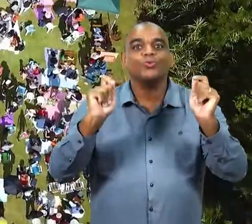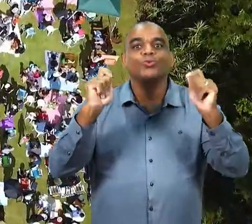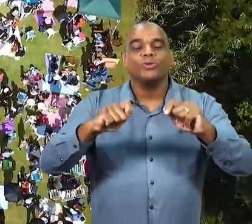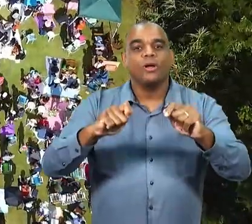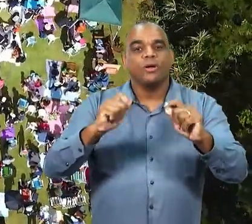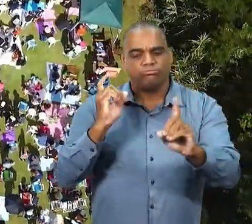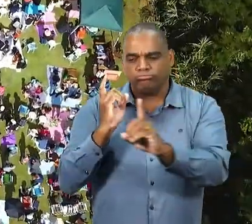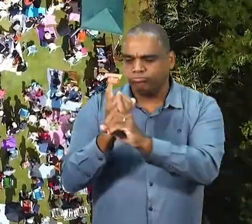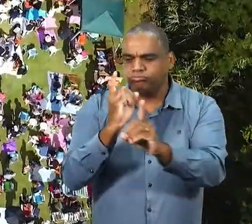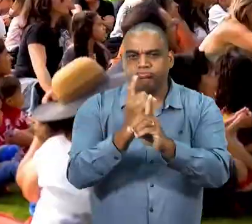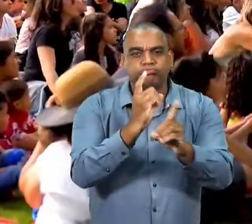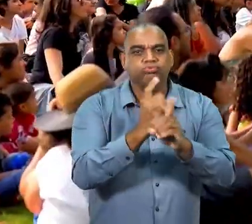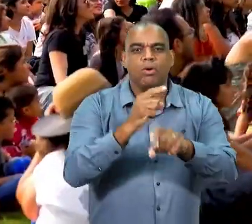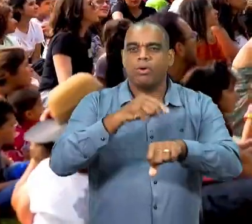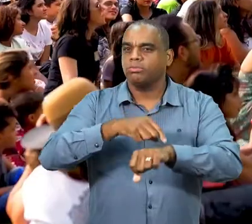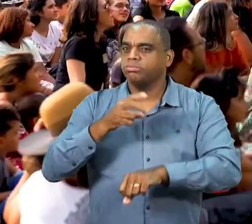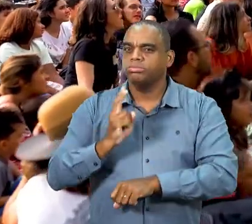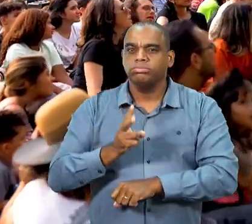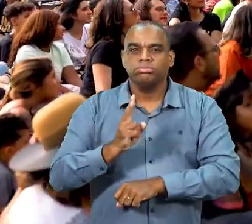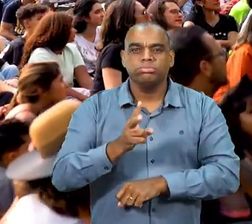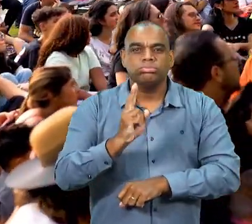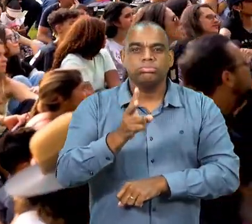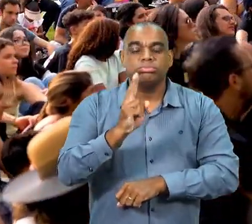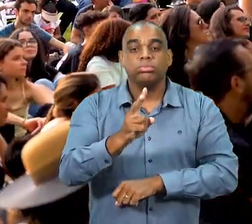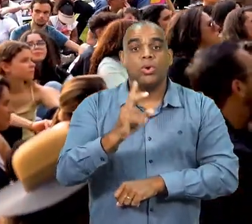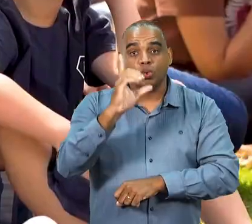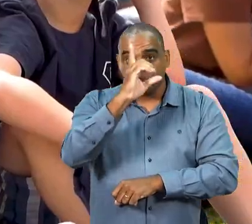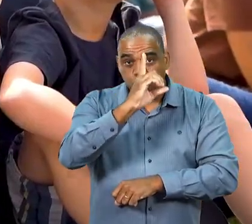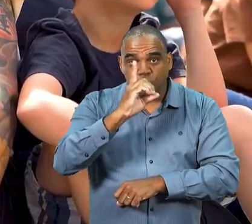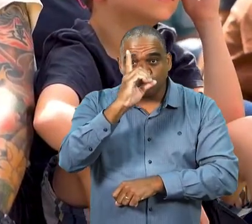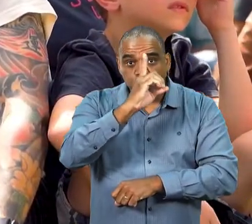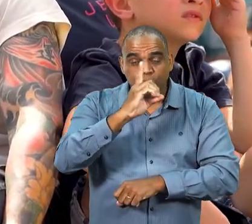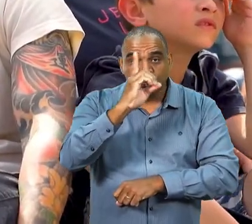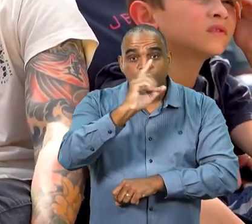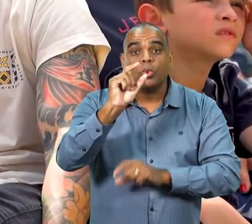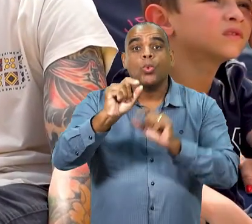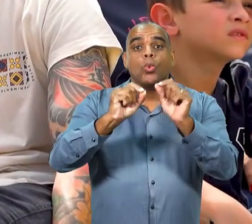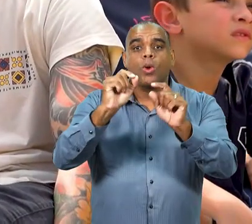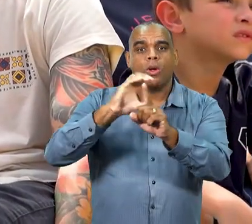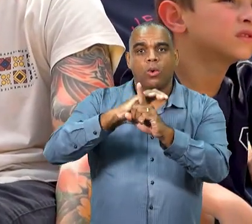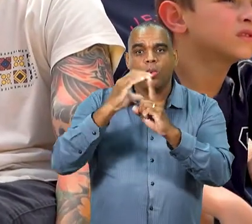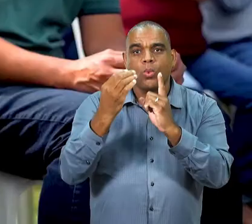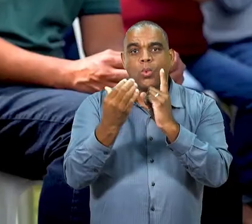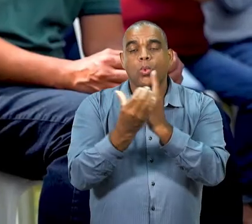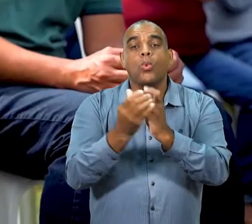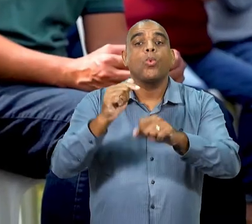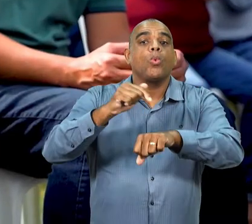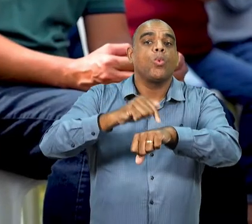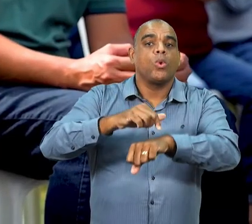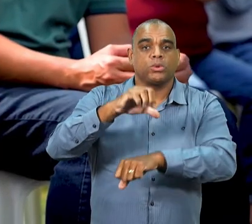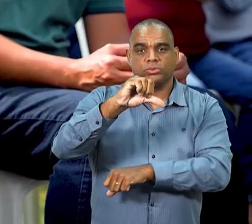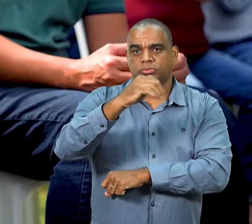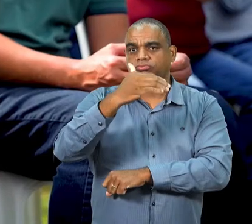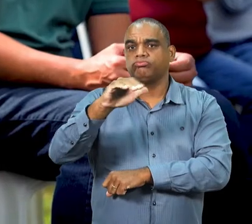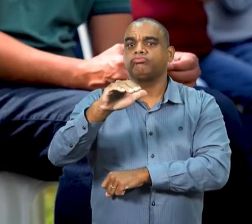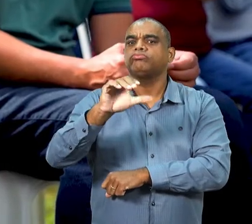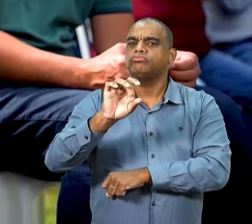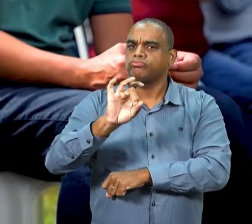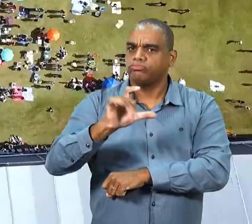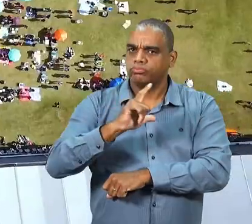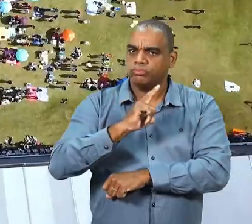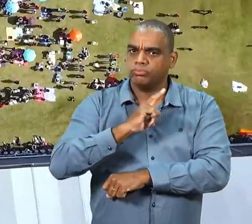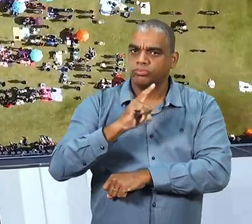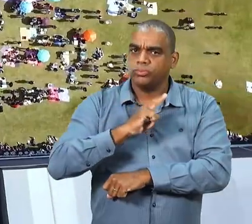todos no mesmo local e horário. Por isso, excepcionalmente, neste domingo, a nossa celebração acontecerá apenas